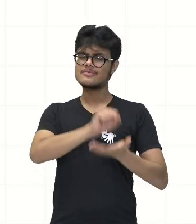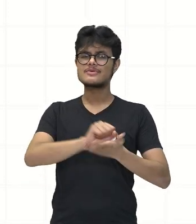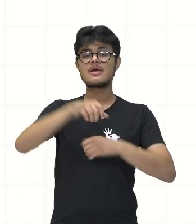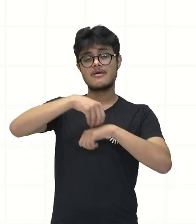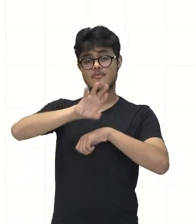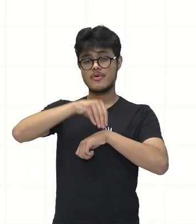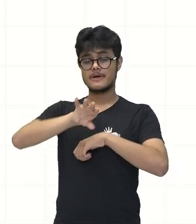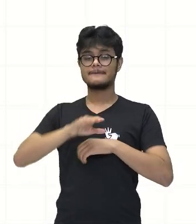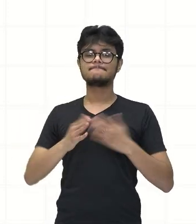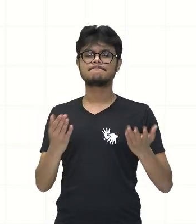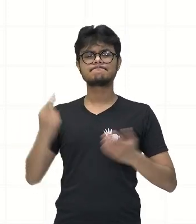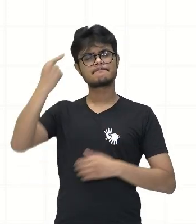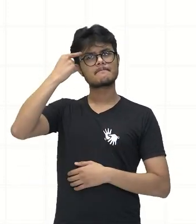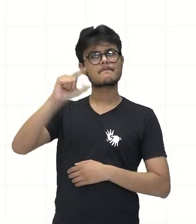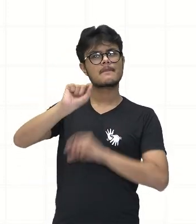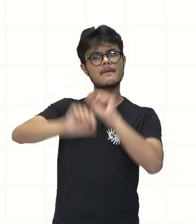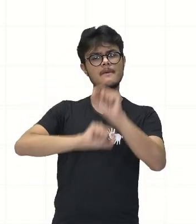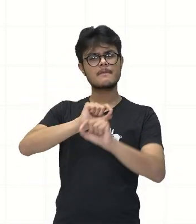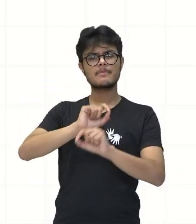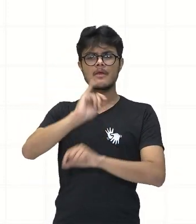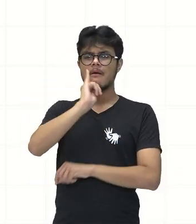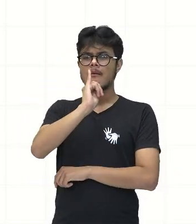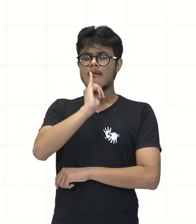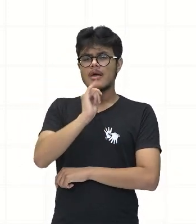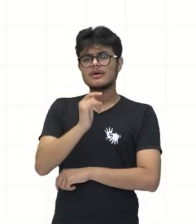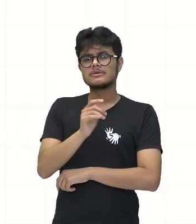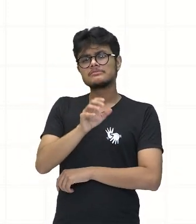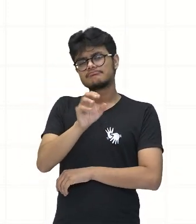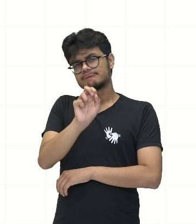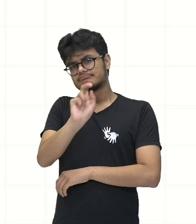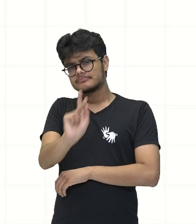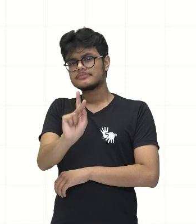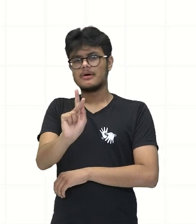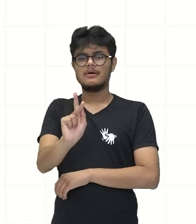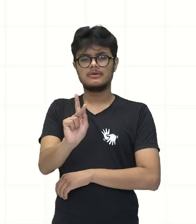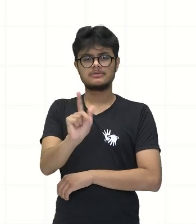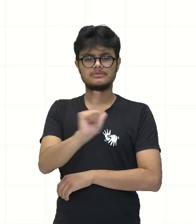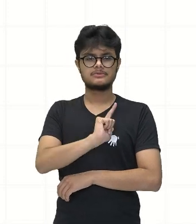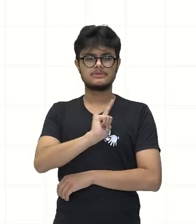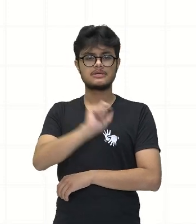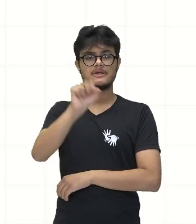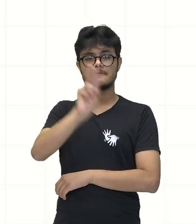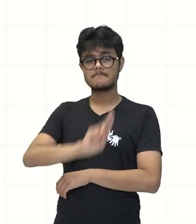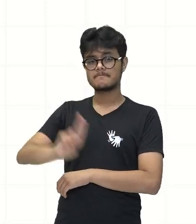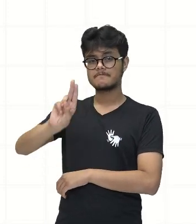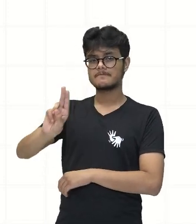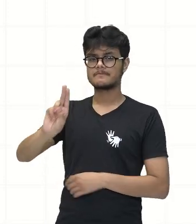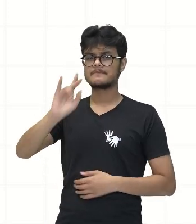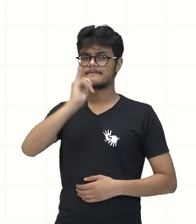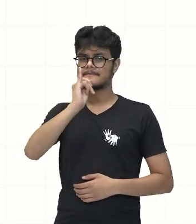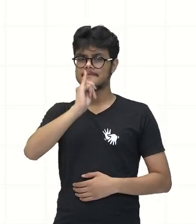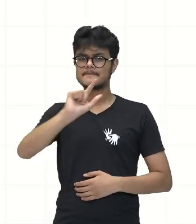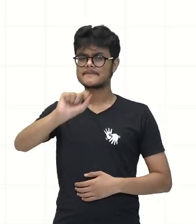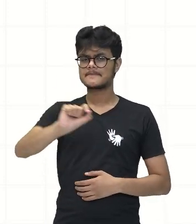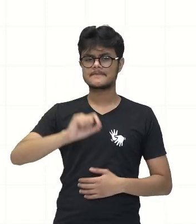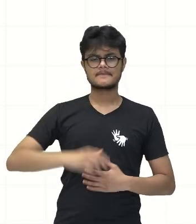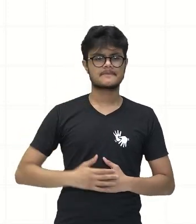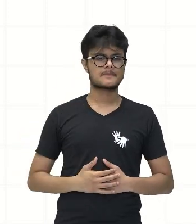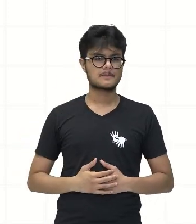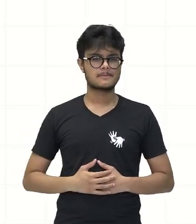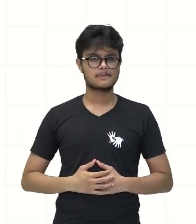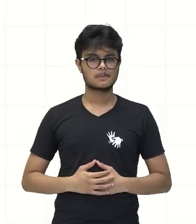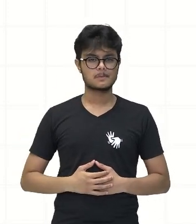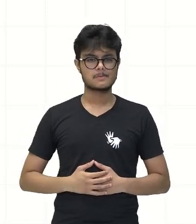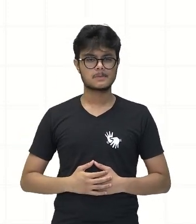já pensa o seguinte. A dica é sempre organizar esses fatores primos aqui, ó. Eu vou sempre organizar